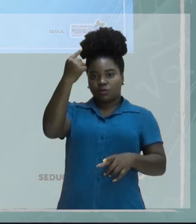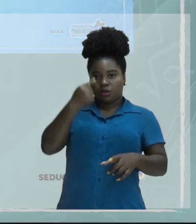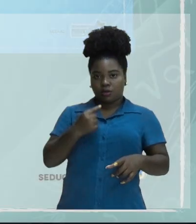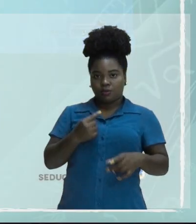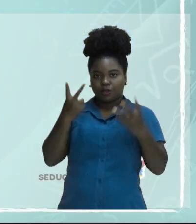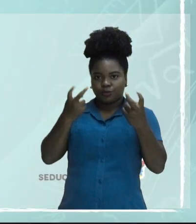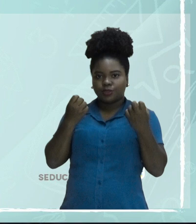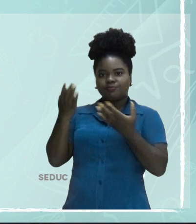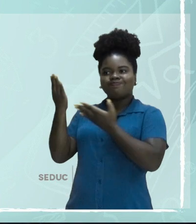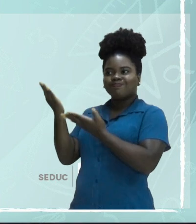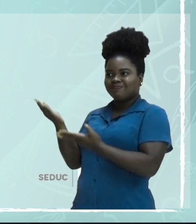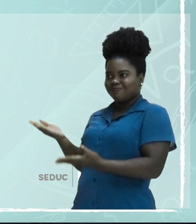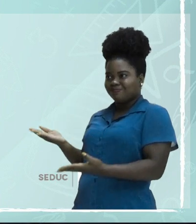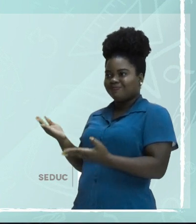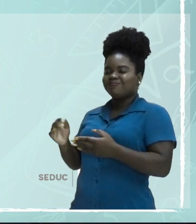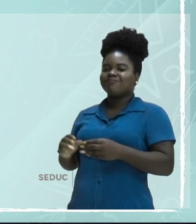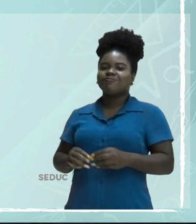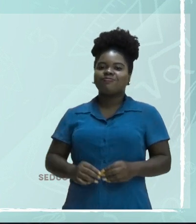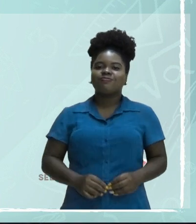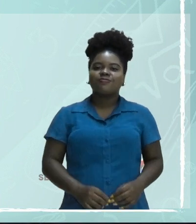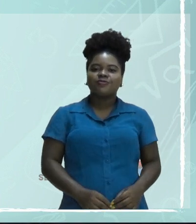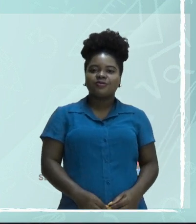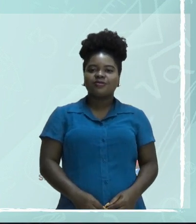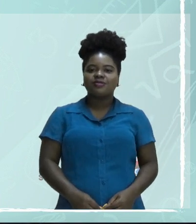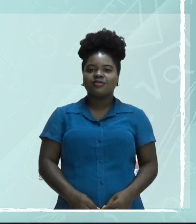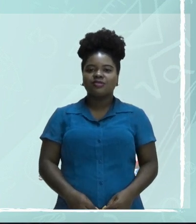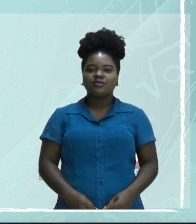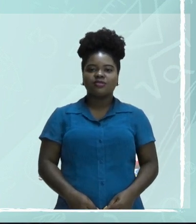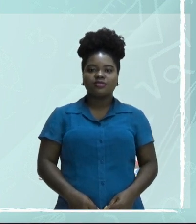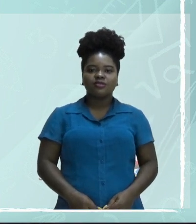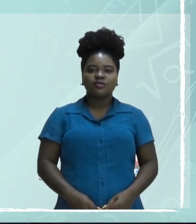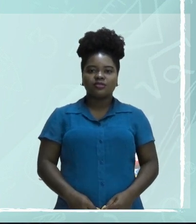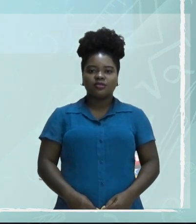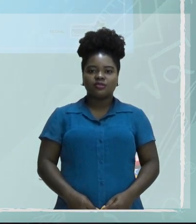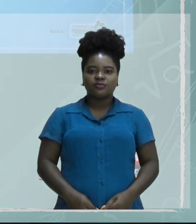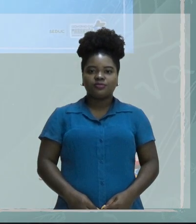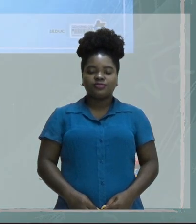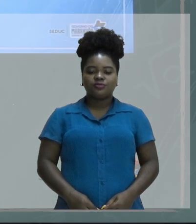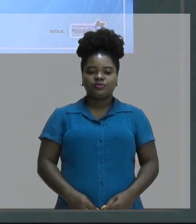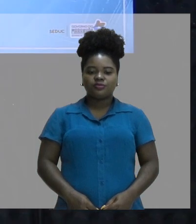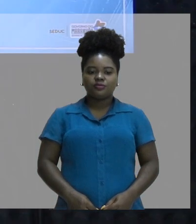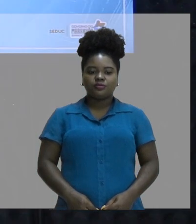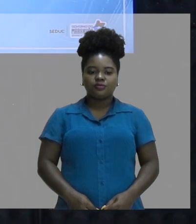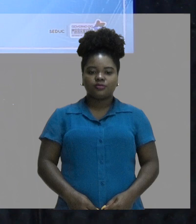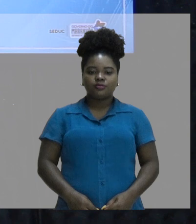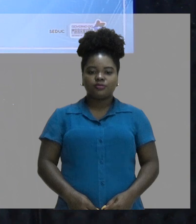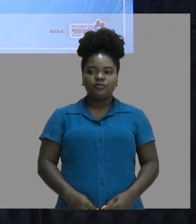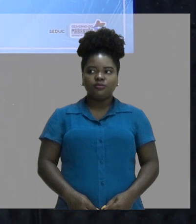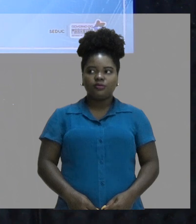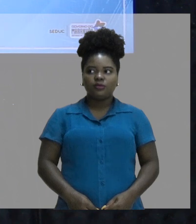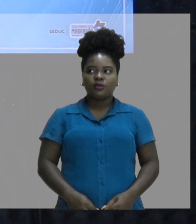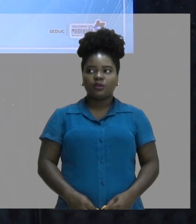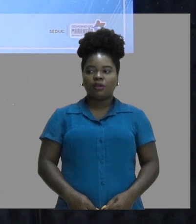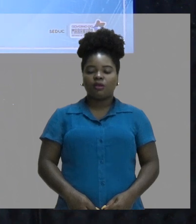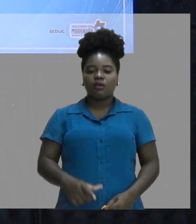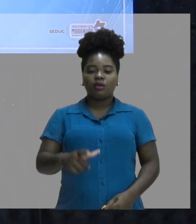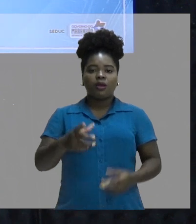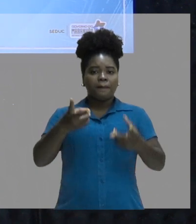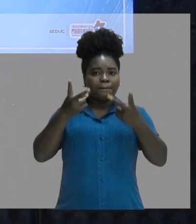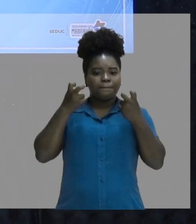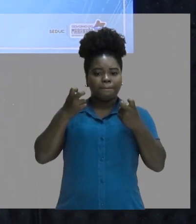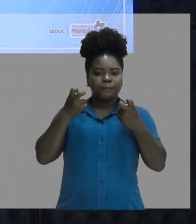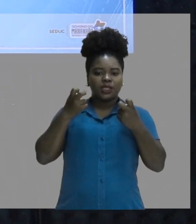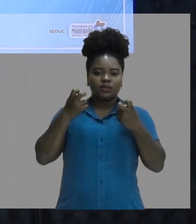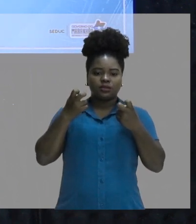imagem ampliada para vocês, para que nós consigamos visualizar o que eu falei para vocês. Nós temos aqui o endomício, ó, que é a